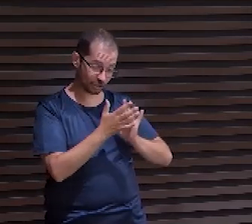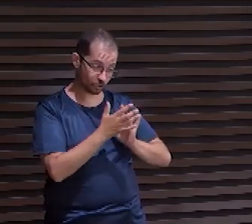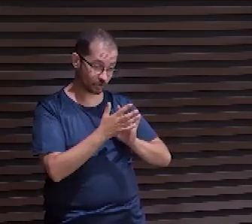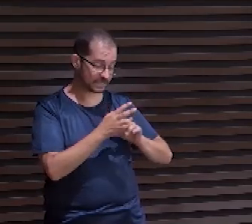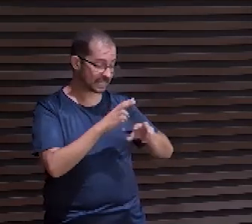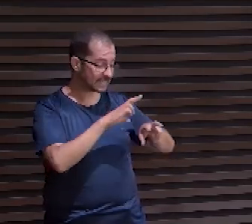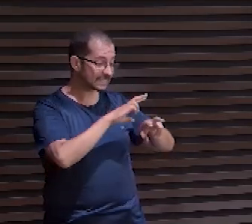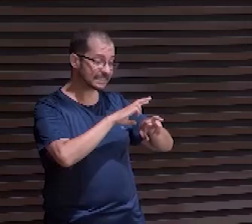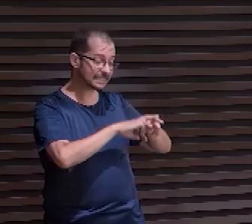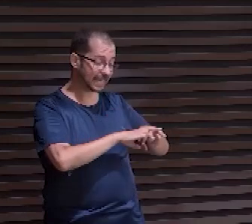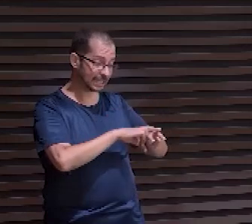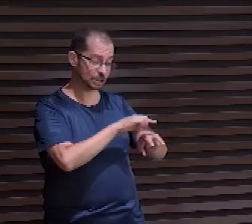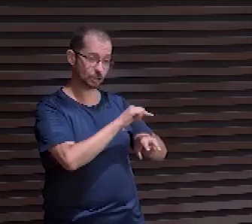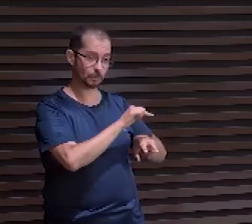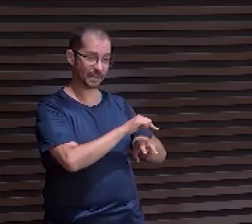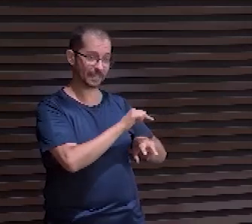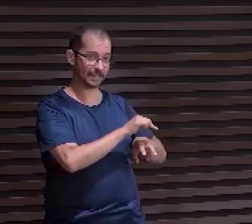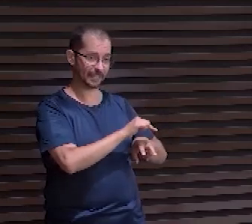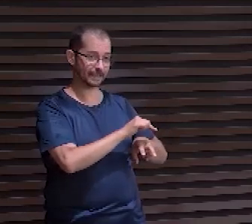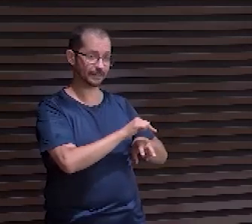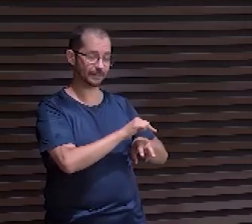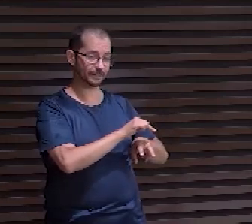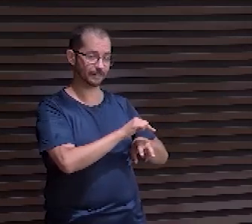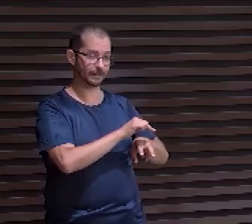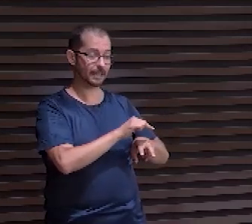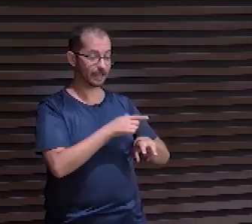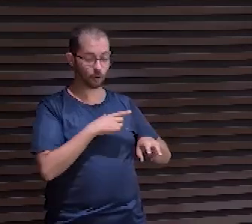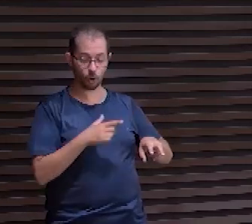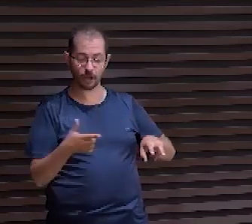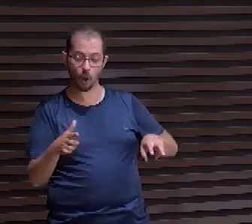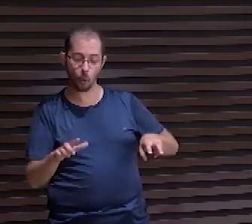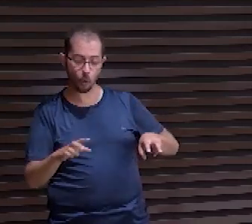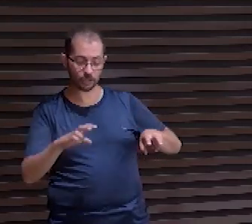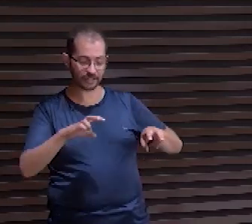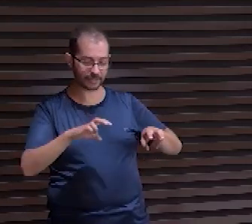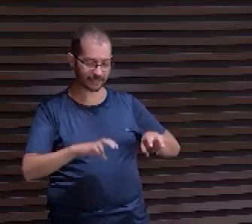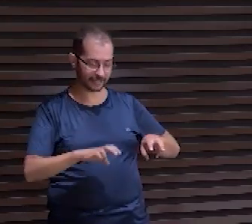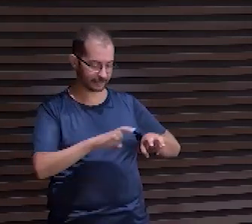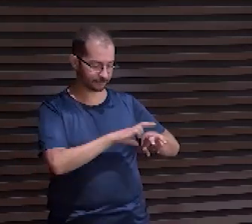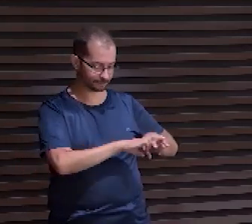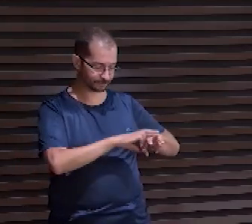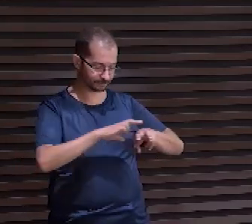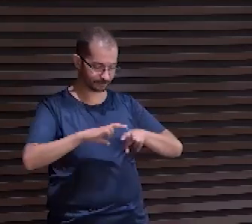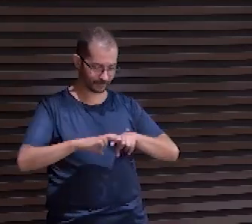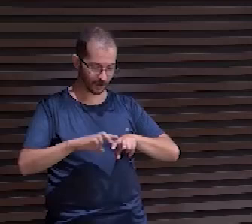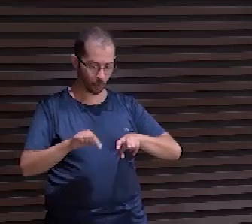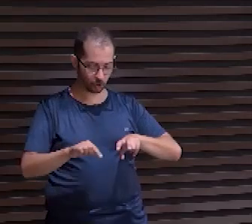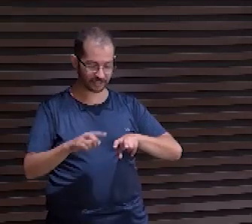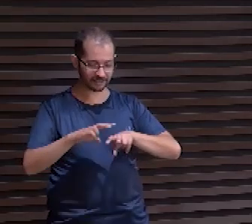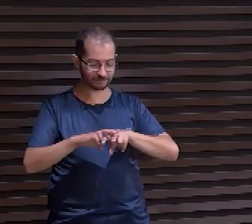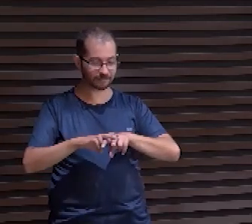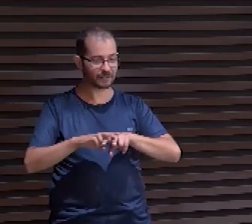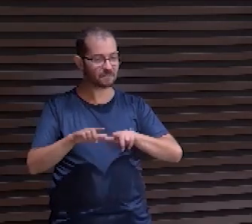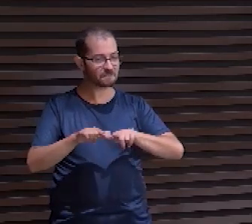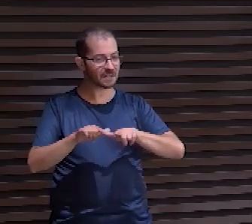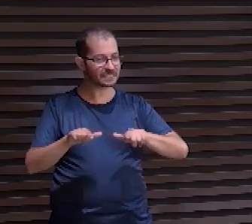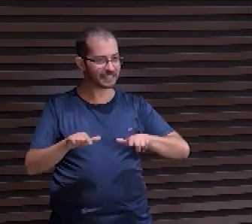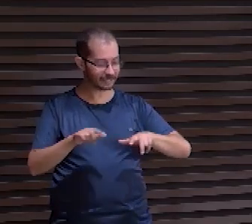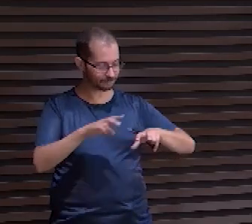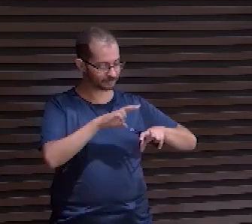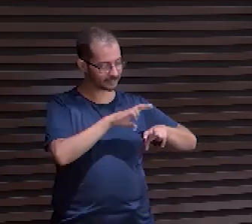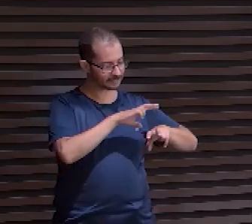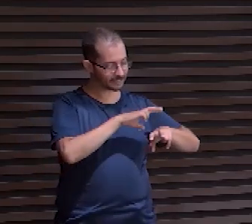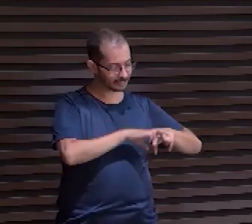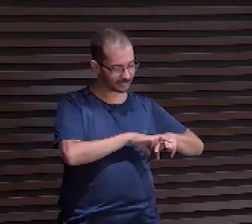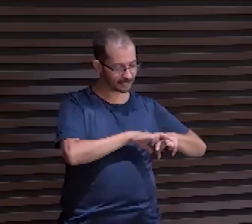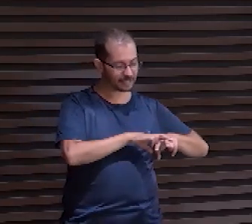numa cadeira e coloque outra à sua frente, outra vazia. E pela